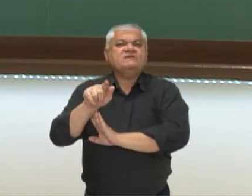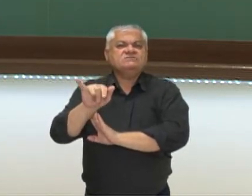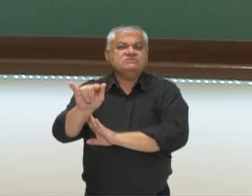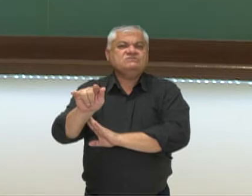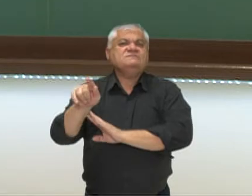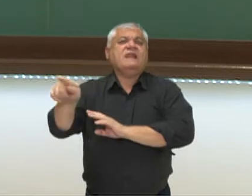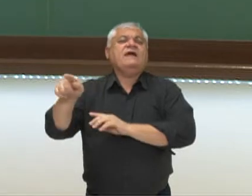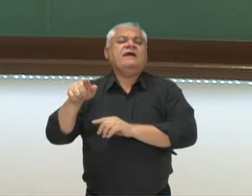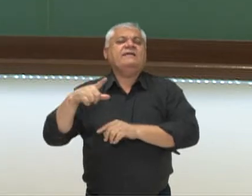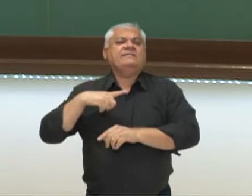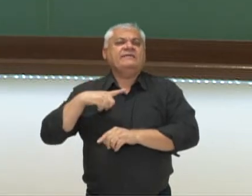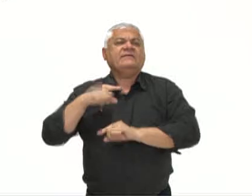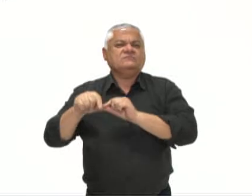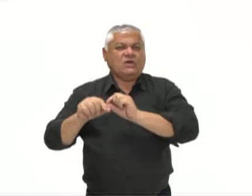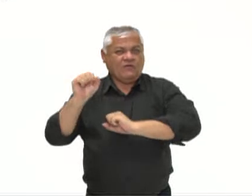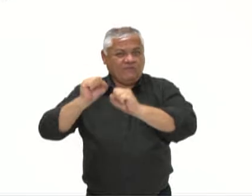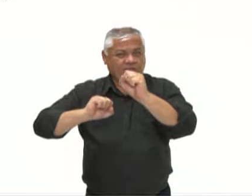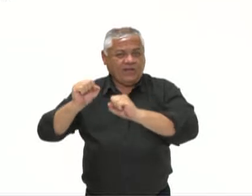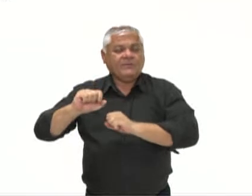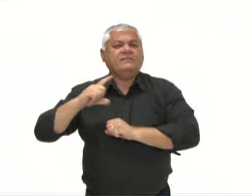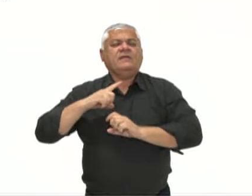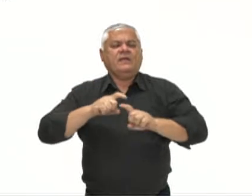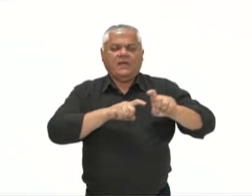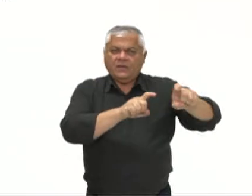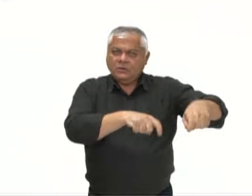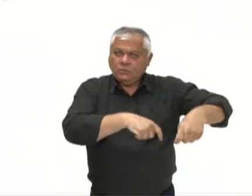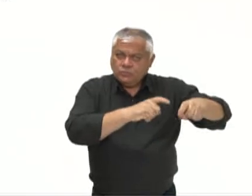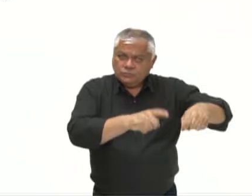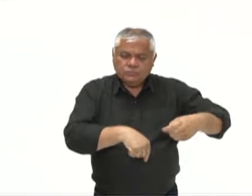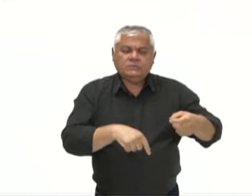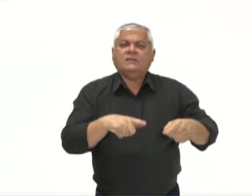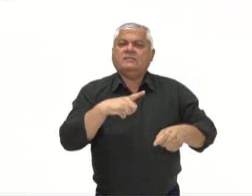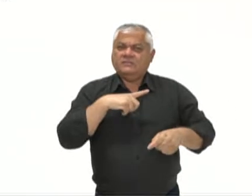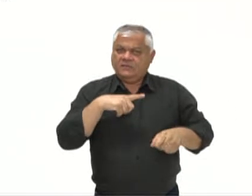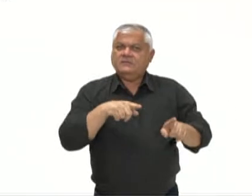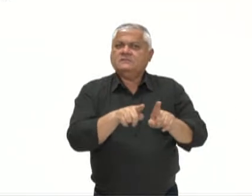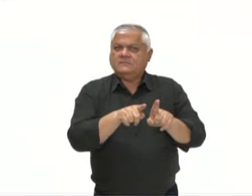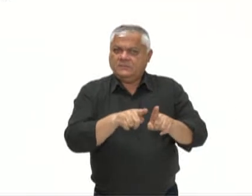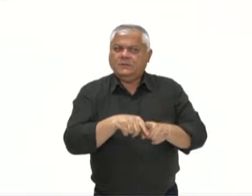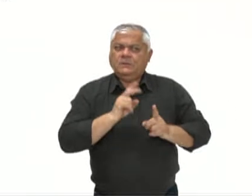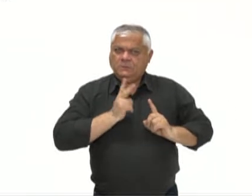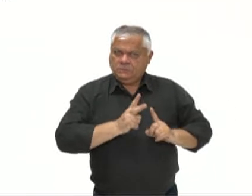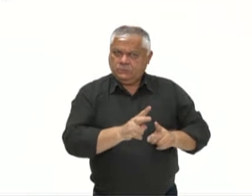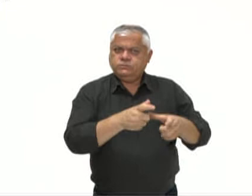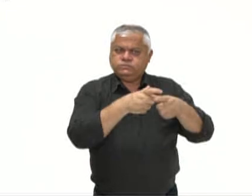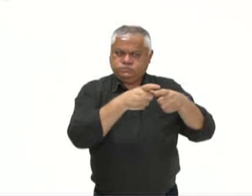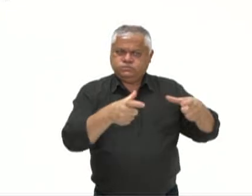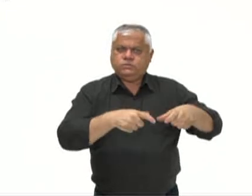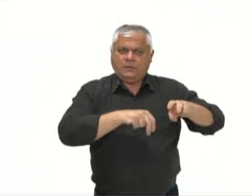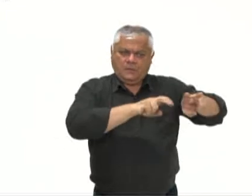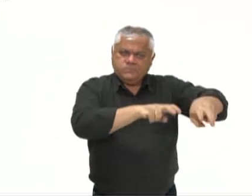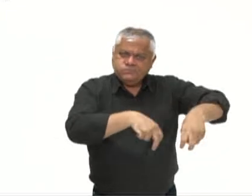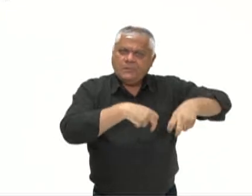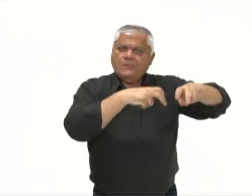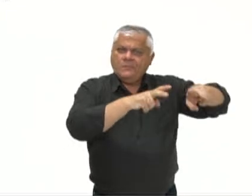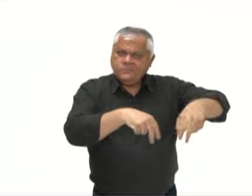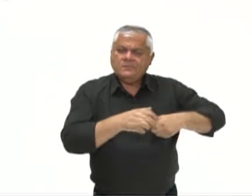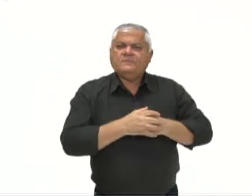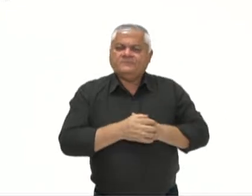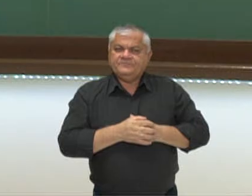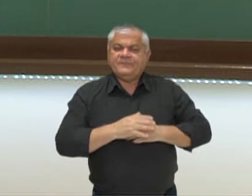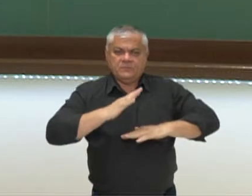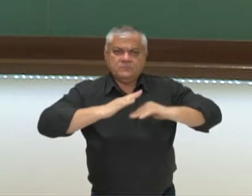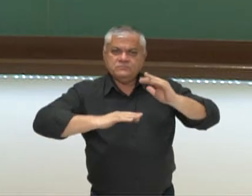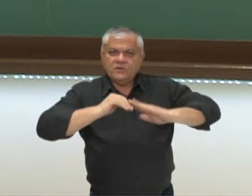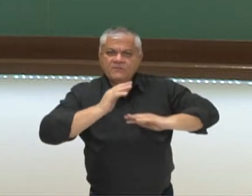temos lá. Se a gente voltar aqui, ó, a agricultura intensiva aparece em grande parte desta bacia hidrográfica também. A prática